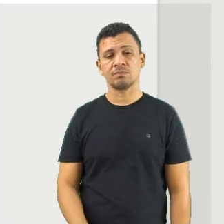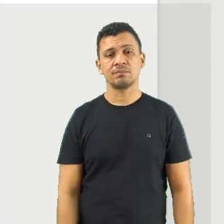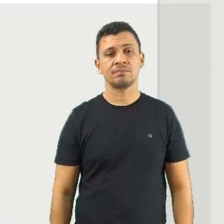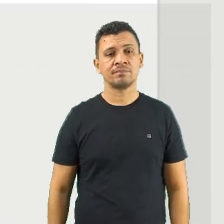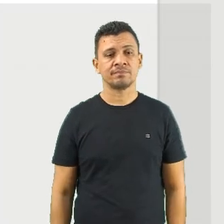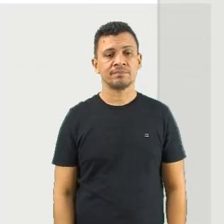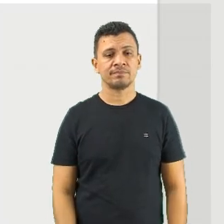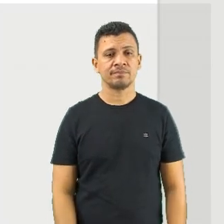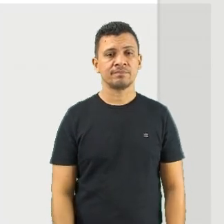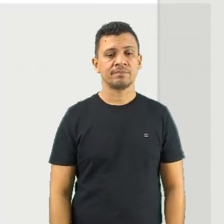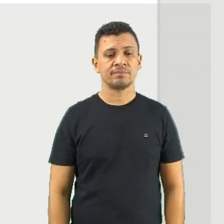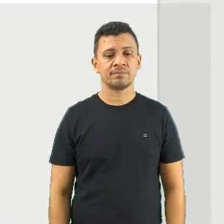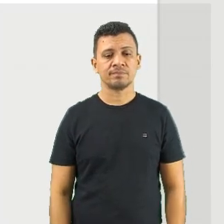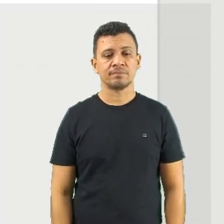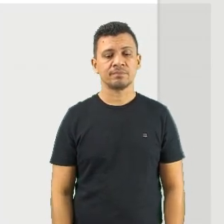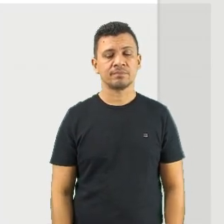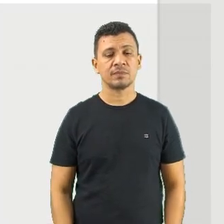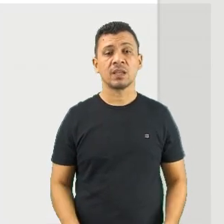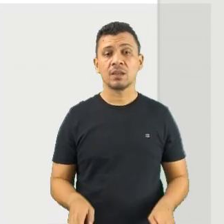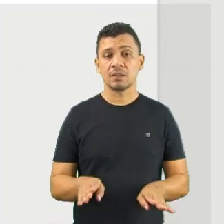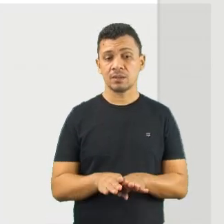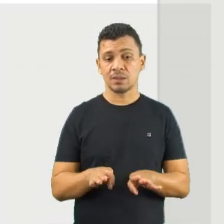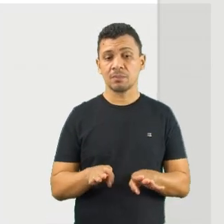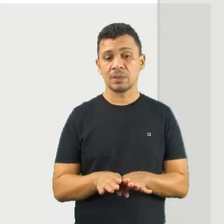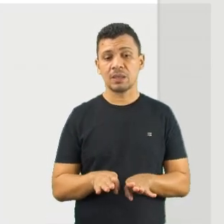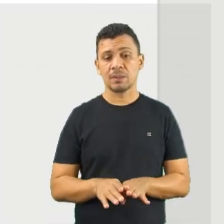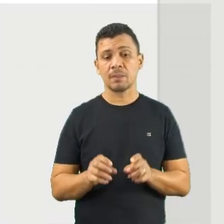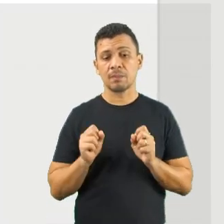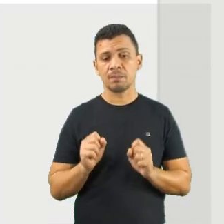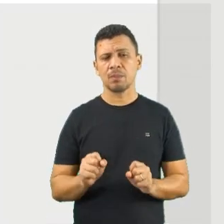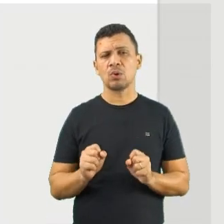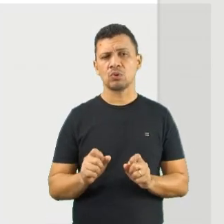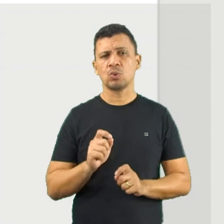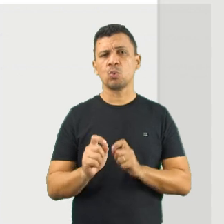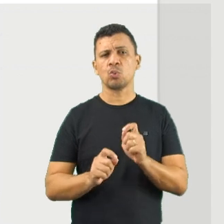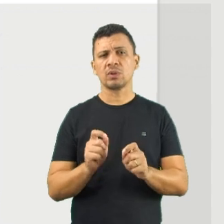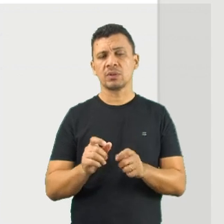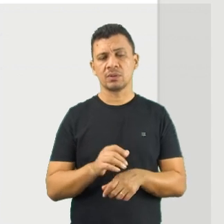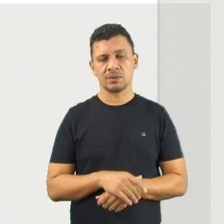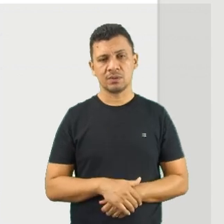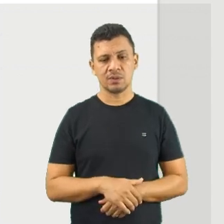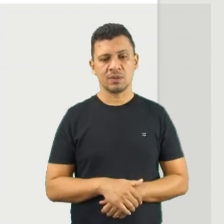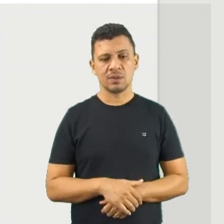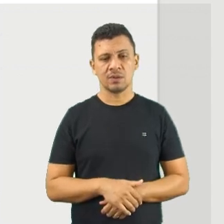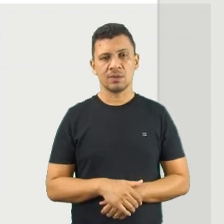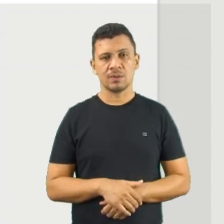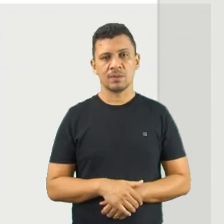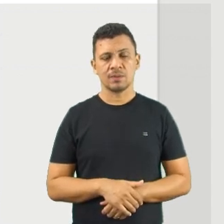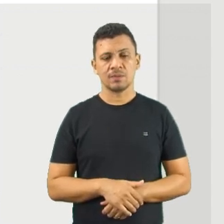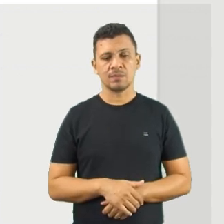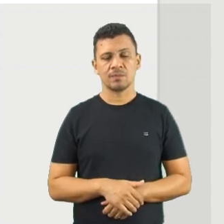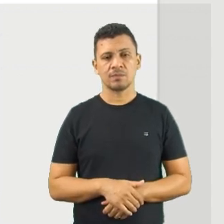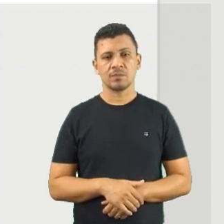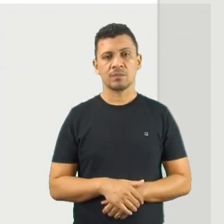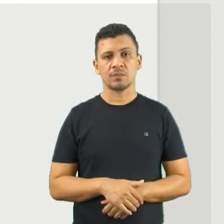Certo? Ou eu poderia também, tá, gente? Eu poderia também fazer justamente o processo